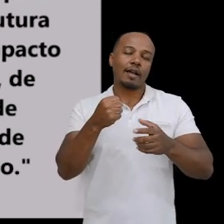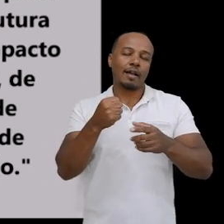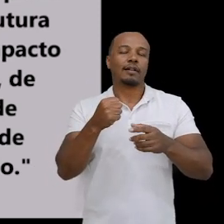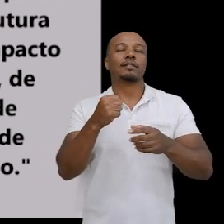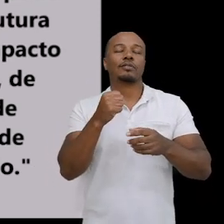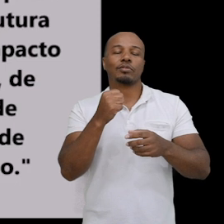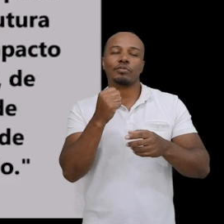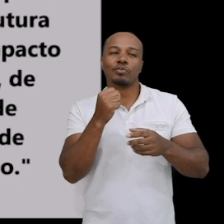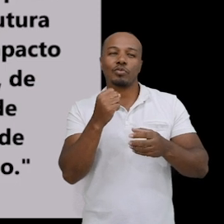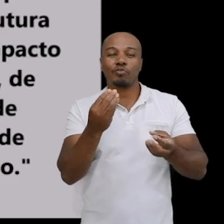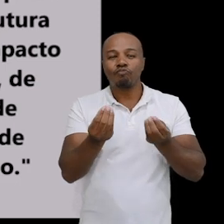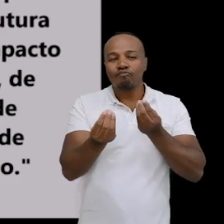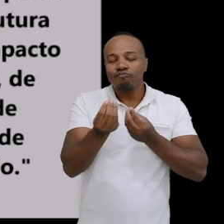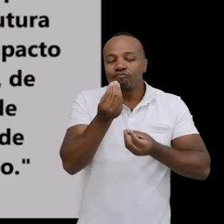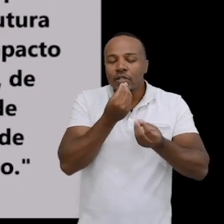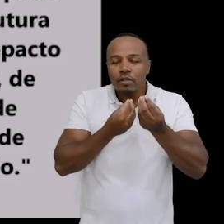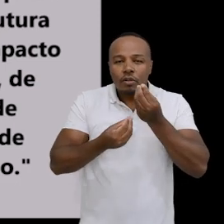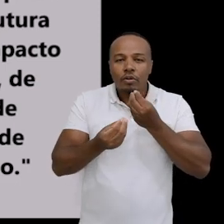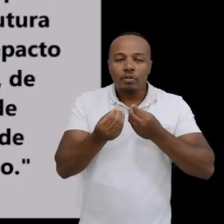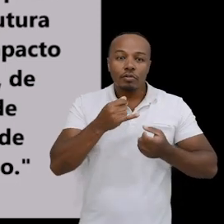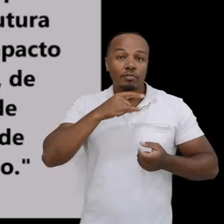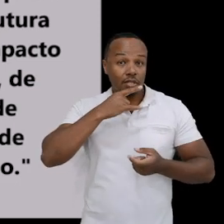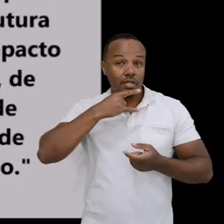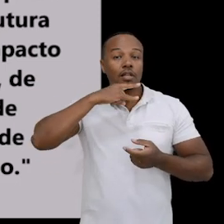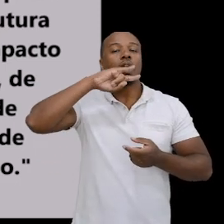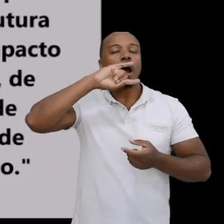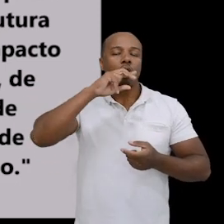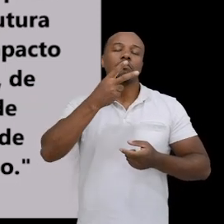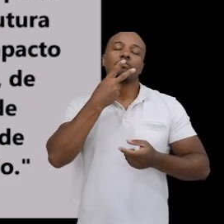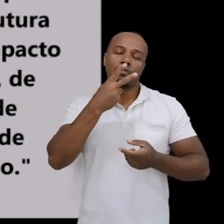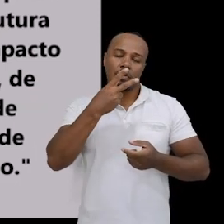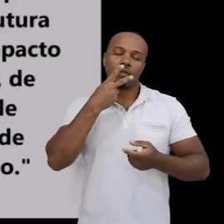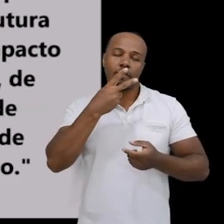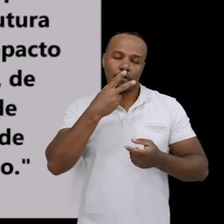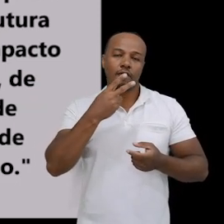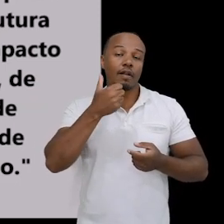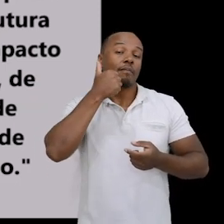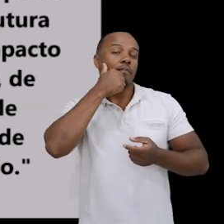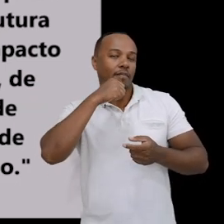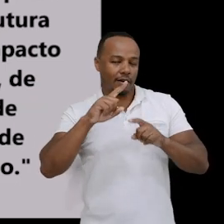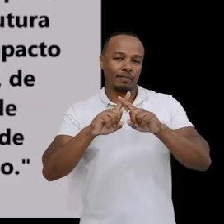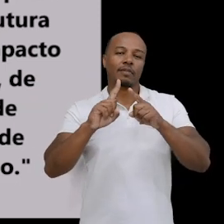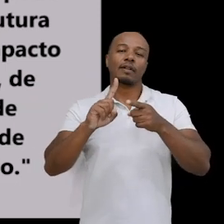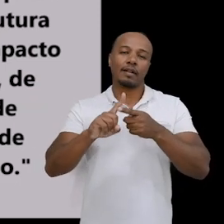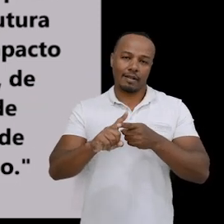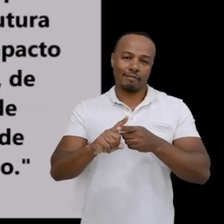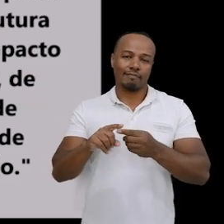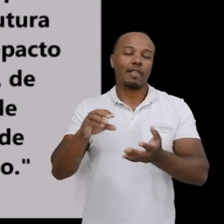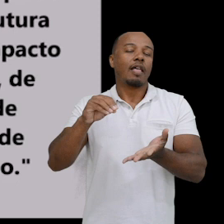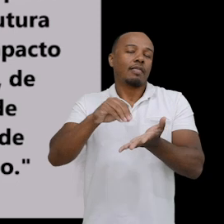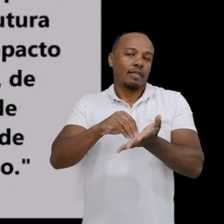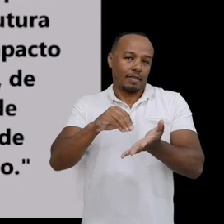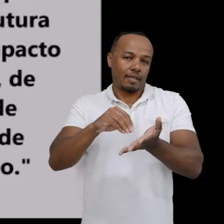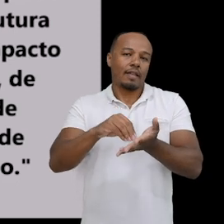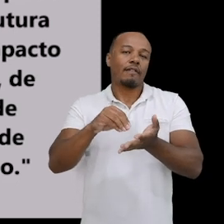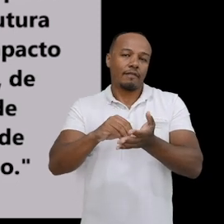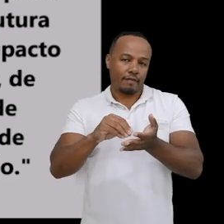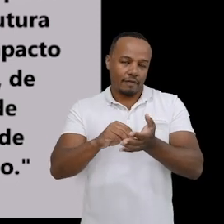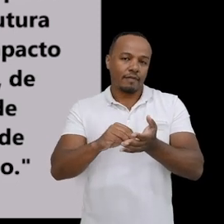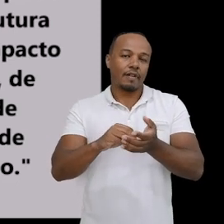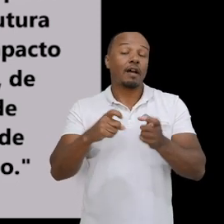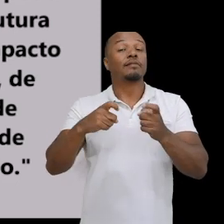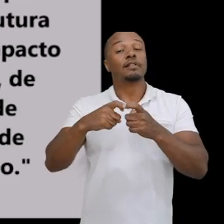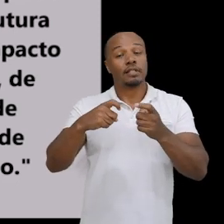de entorpecentes, de álcool e tabaco pela grávida, da falta de assistência